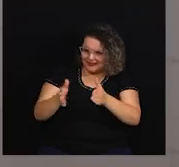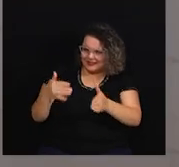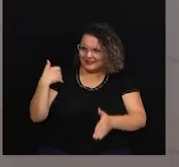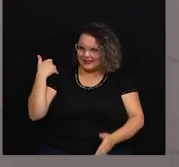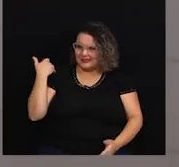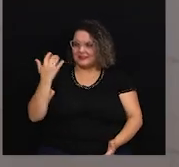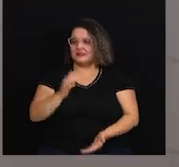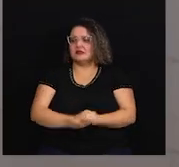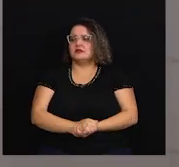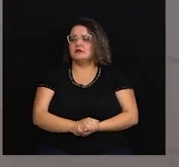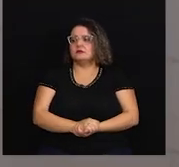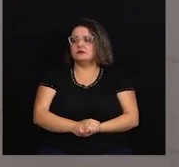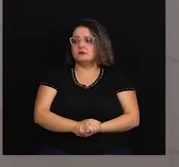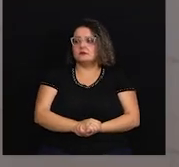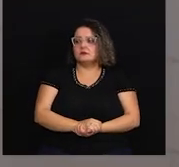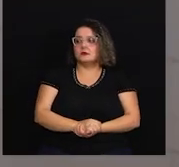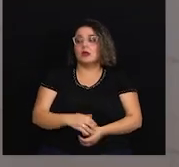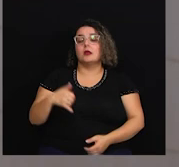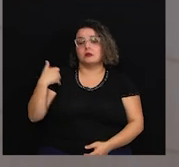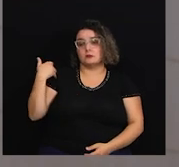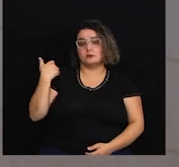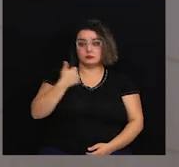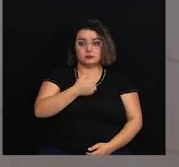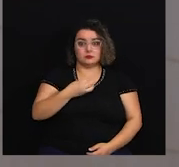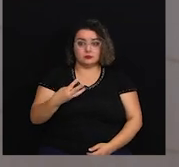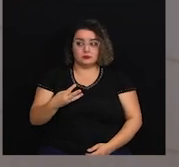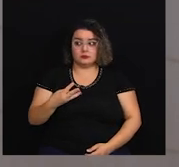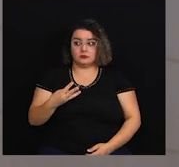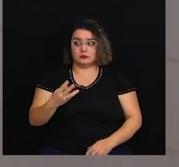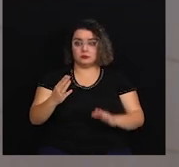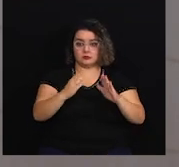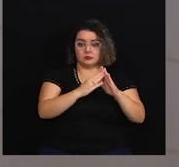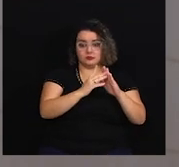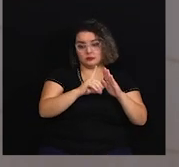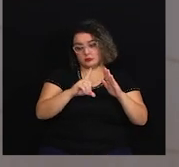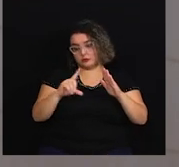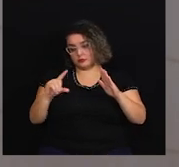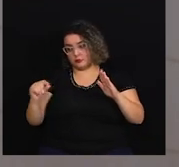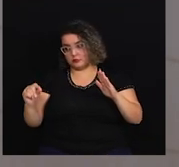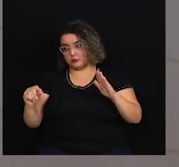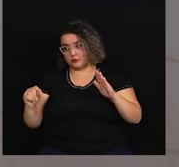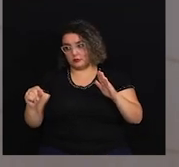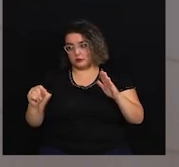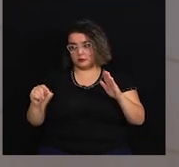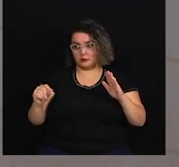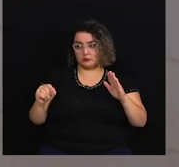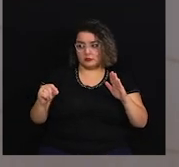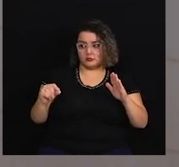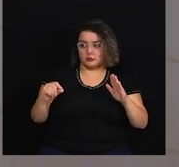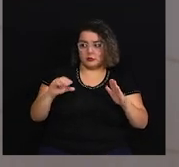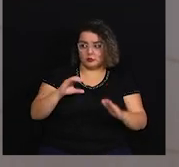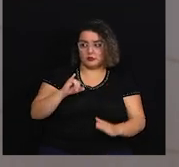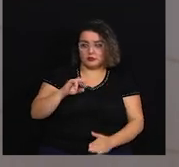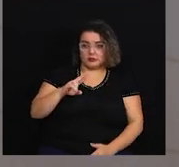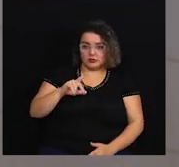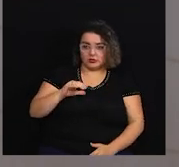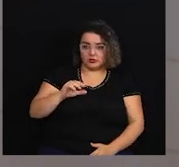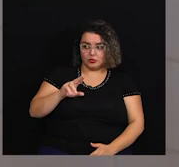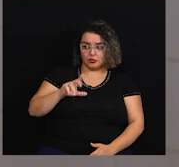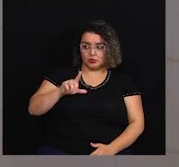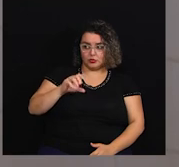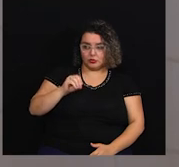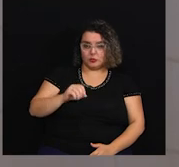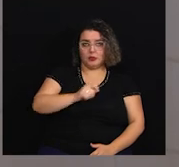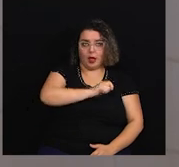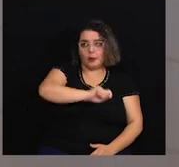é assim com 13 anos praticamente eu sair de casa porque do Círculo eu fui para o tênis clube de